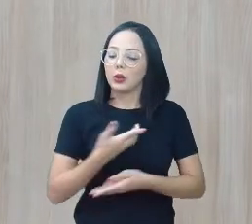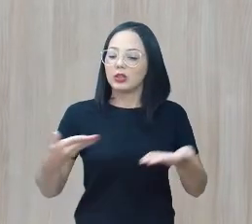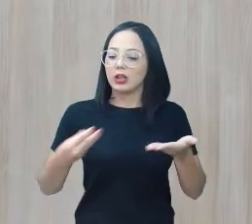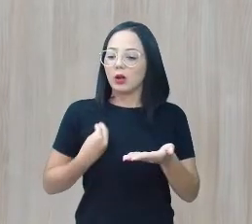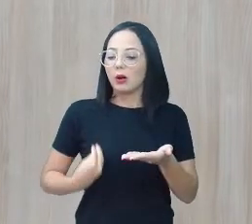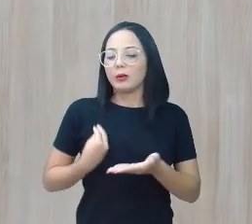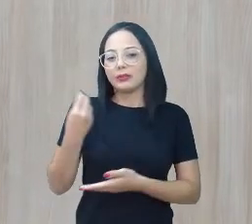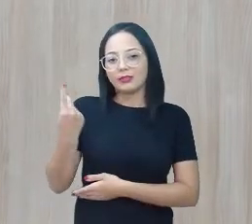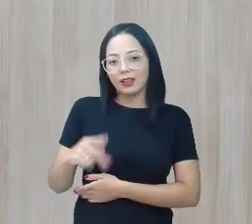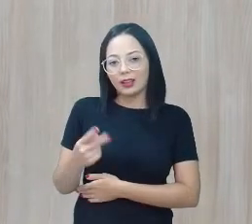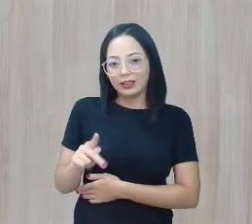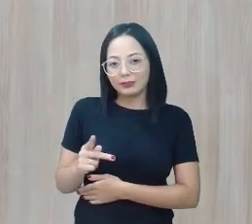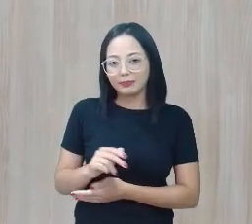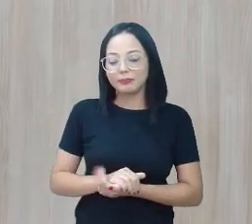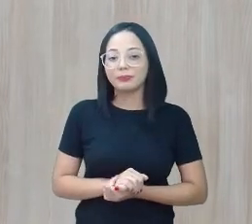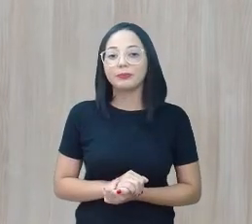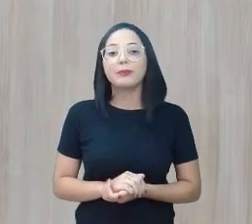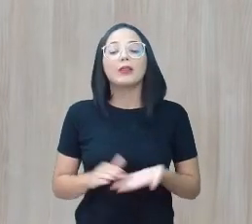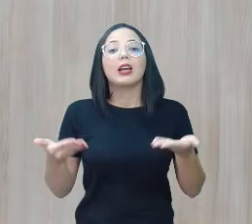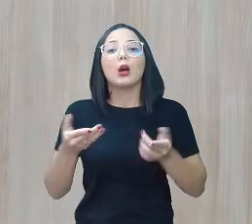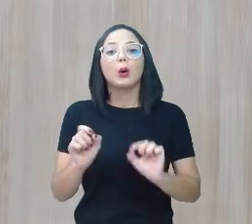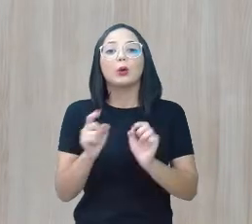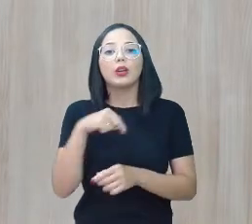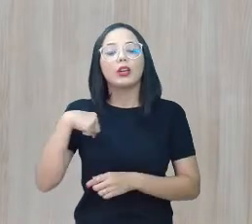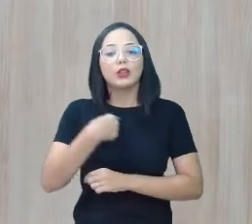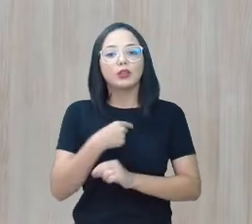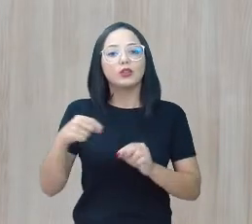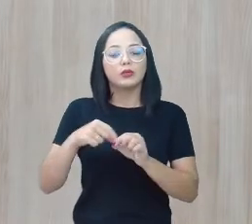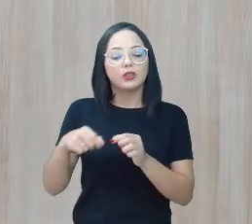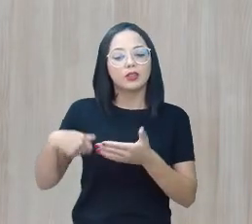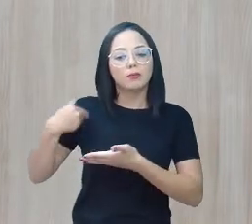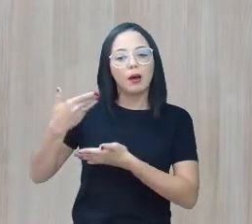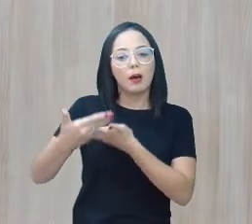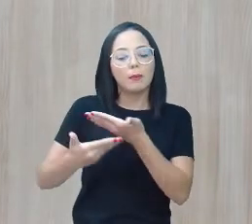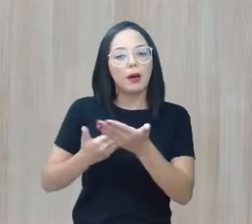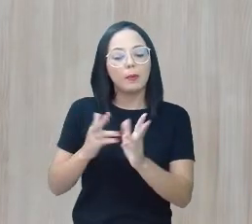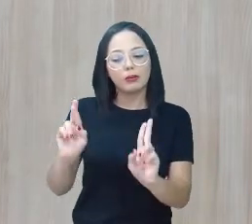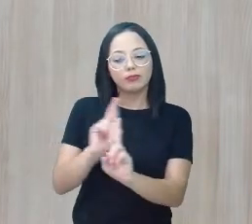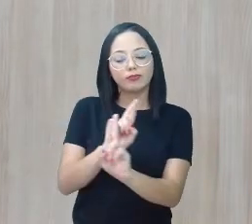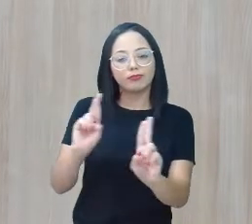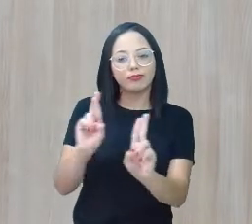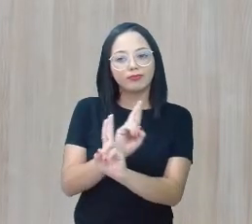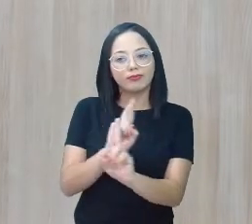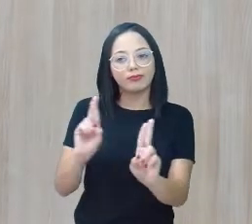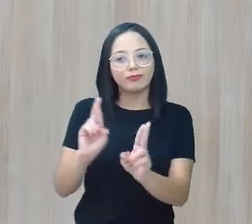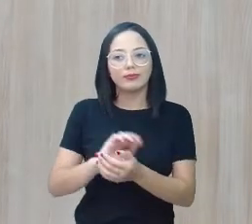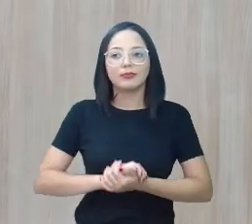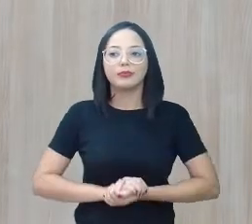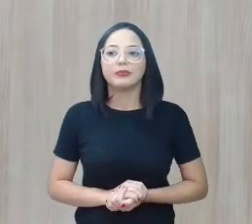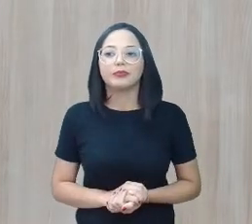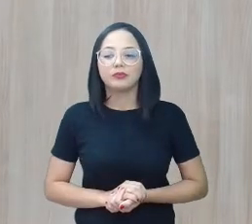estamos aqui. E aí vamos construindo essa ponte de relacionamento.